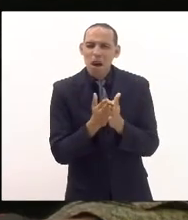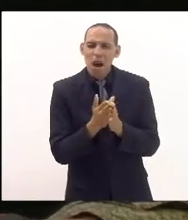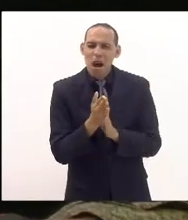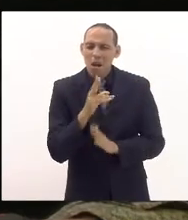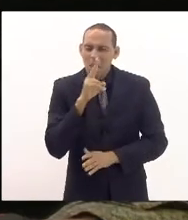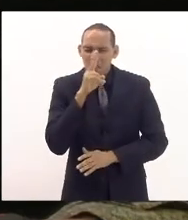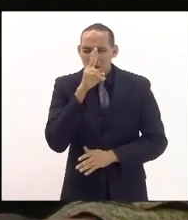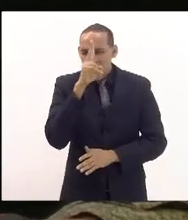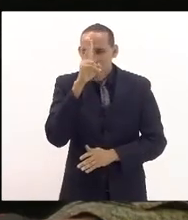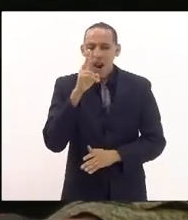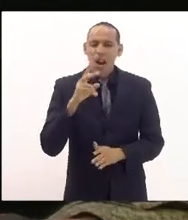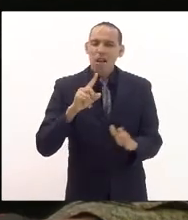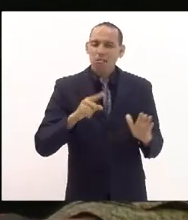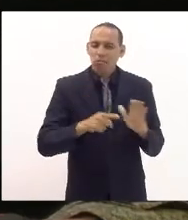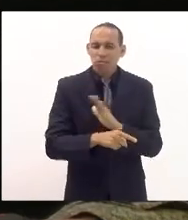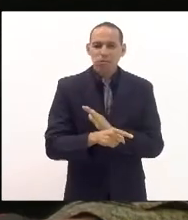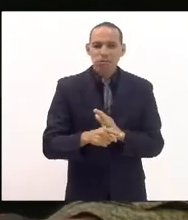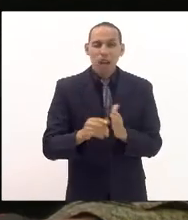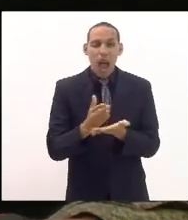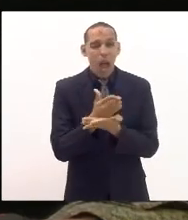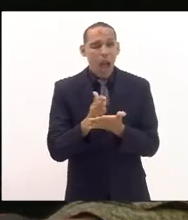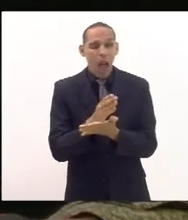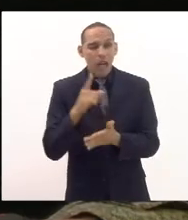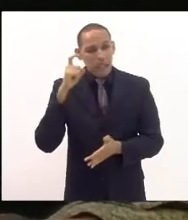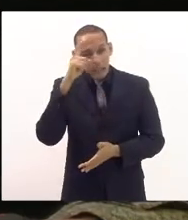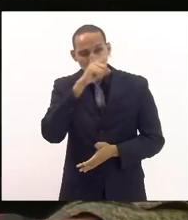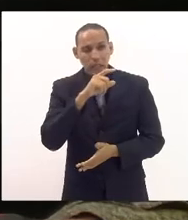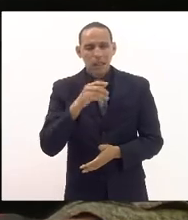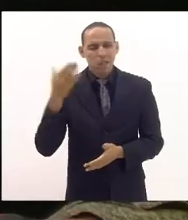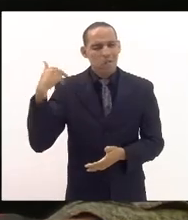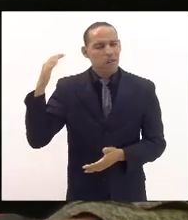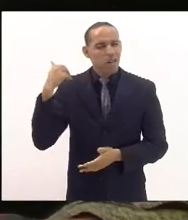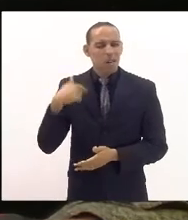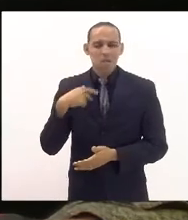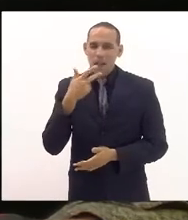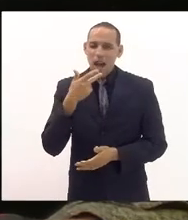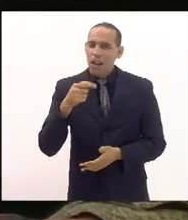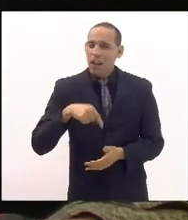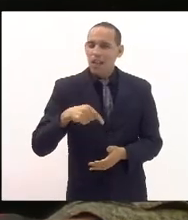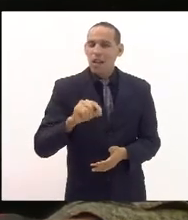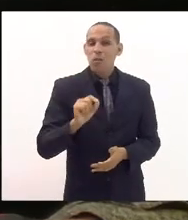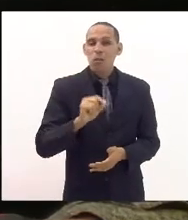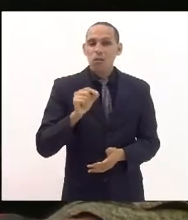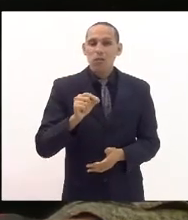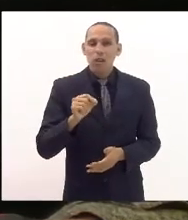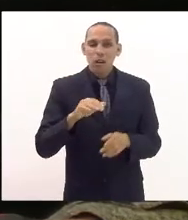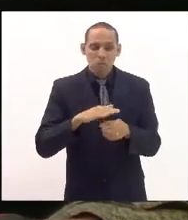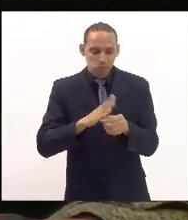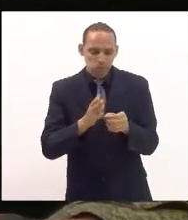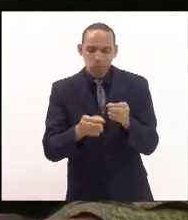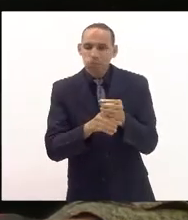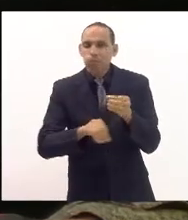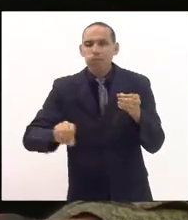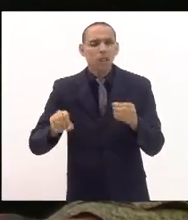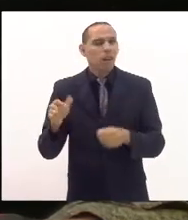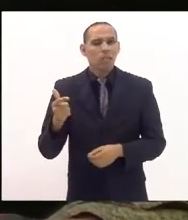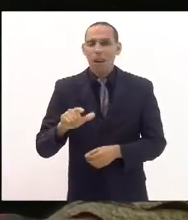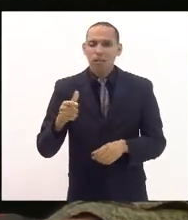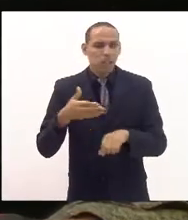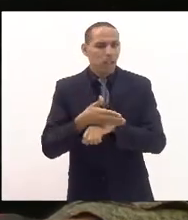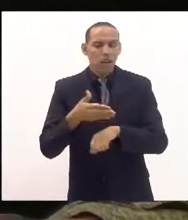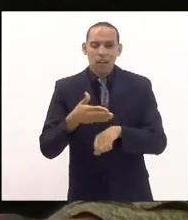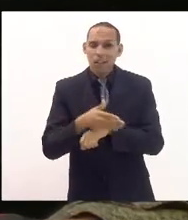com dificuldade Eu já falei aqui outro dia né sem acesso a saneamento infelizmente no